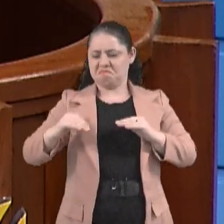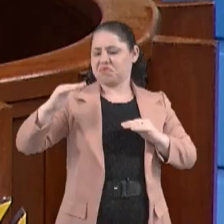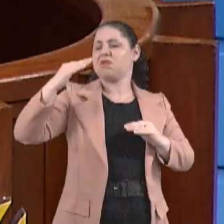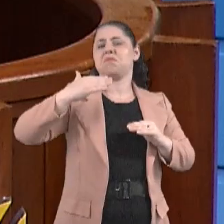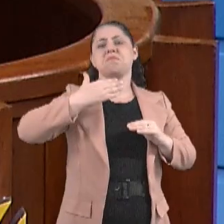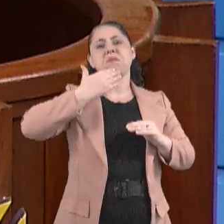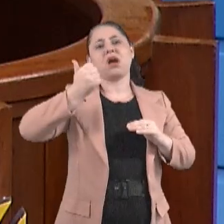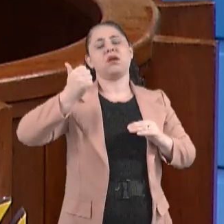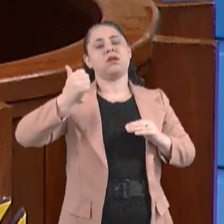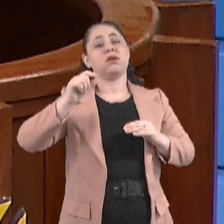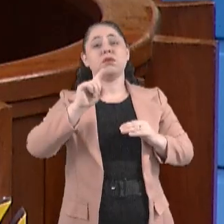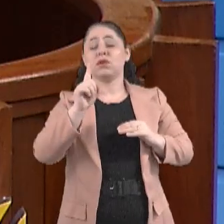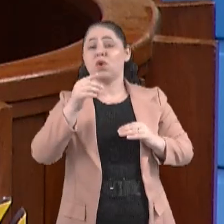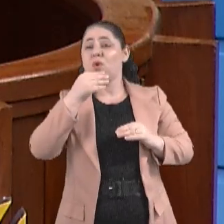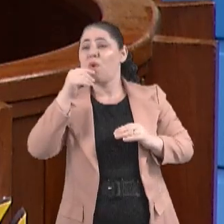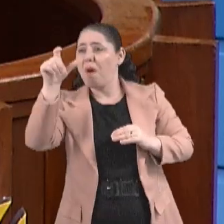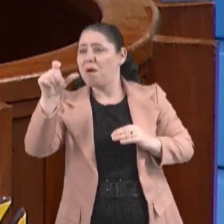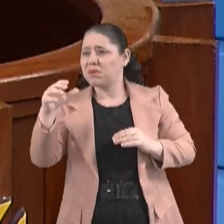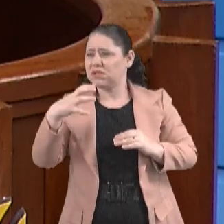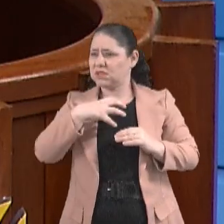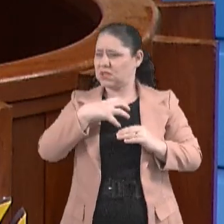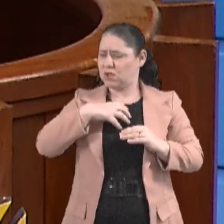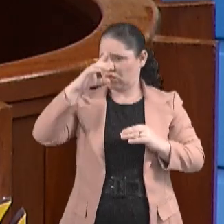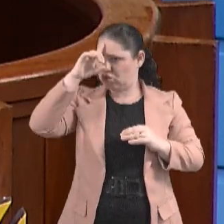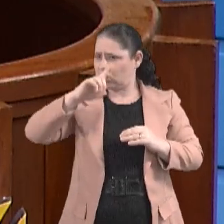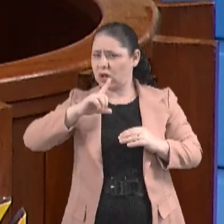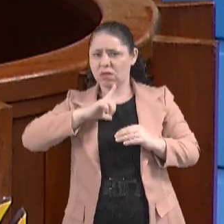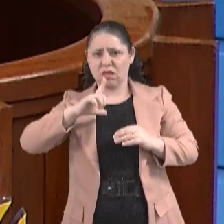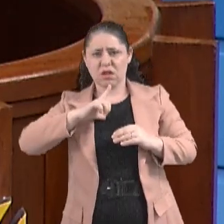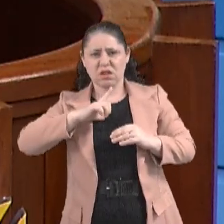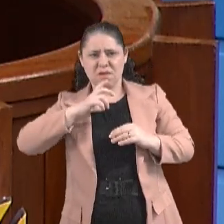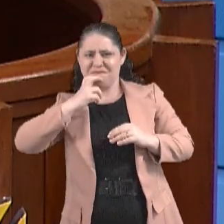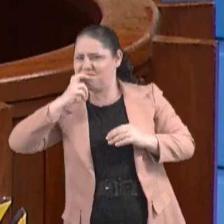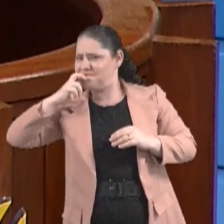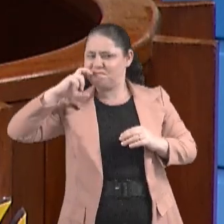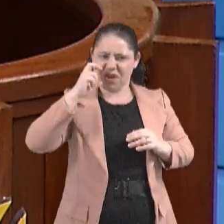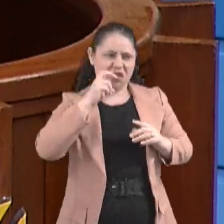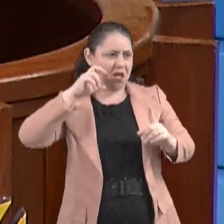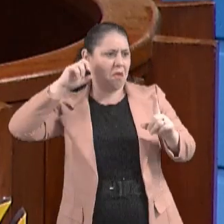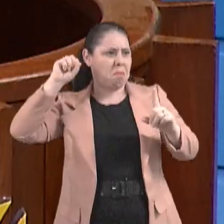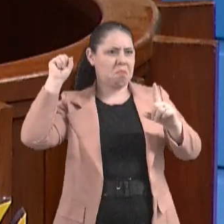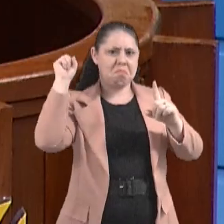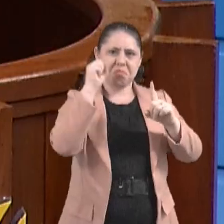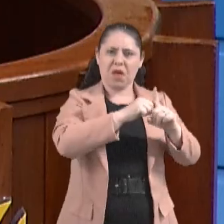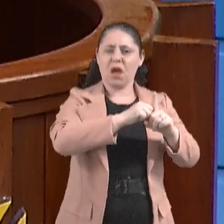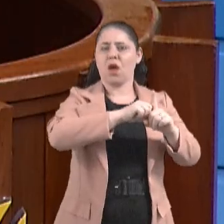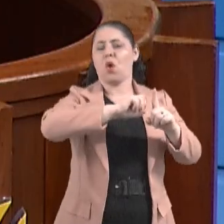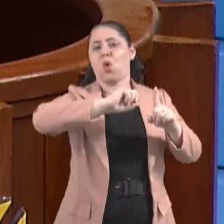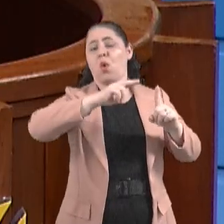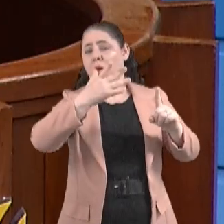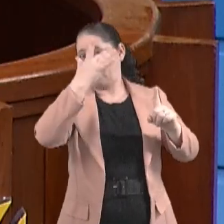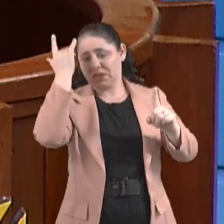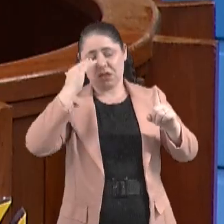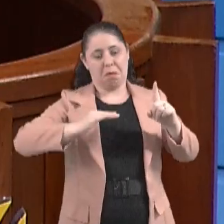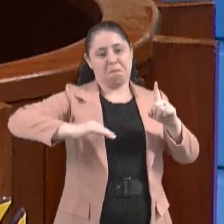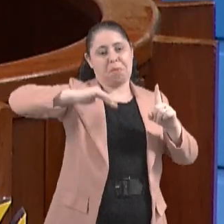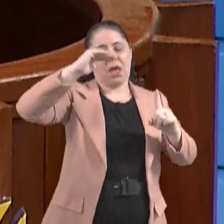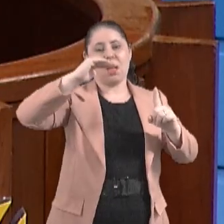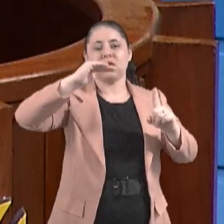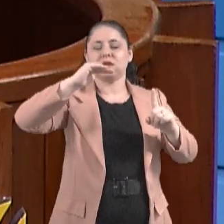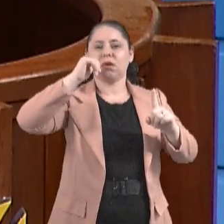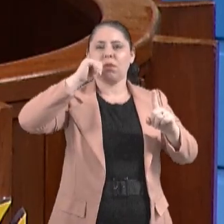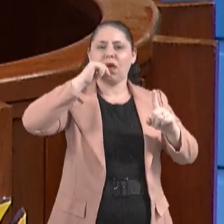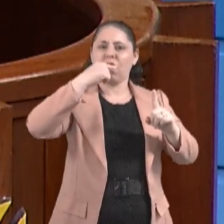às mulheres, onde nenhum homem se sinta no direito de gritar, de levantar a voz ou de achar que ele é maior que uma